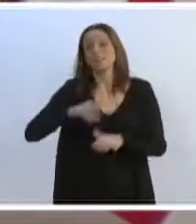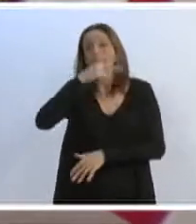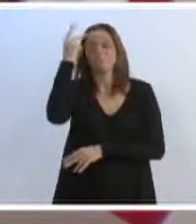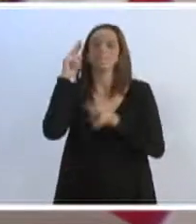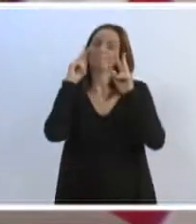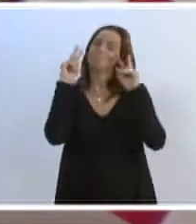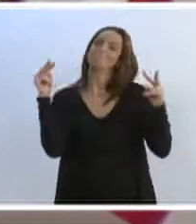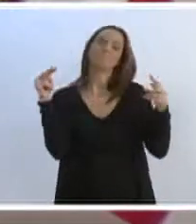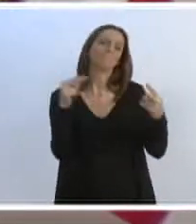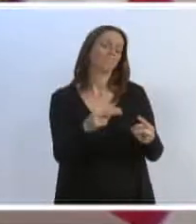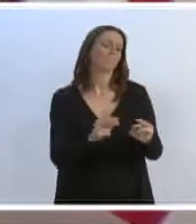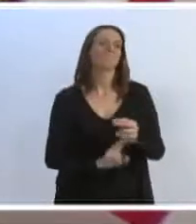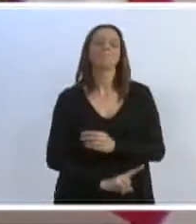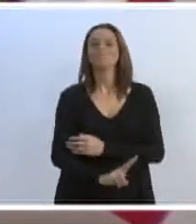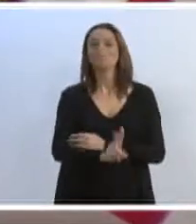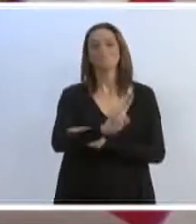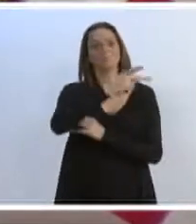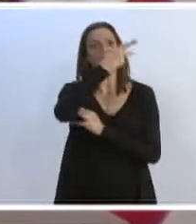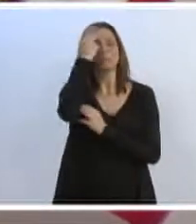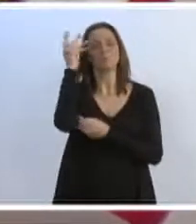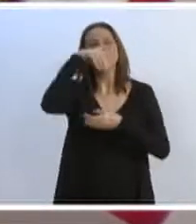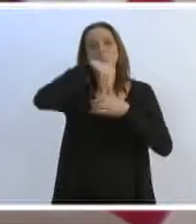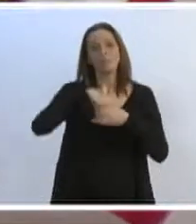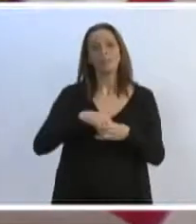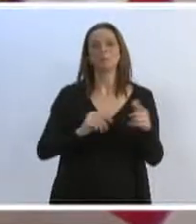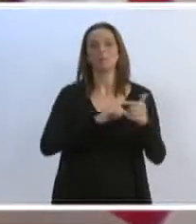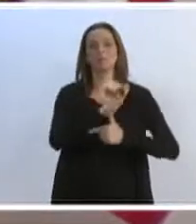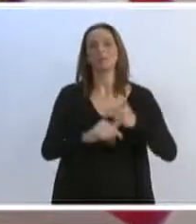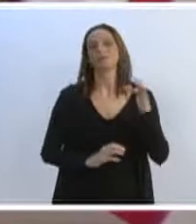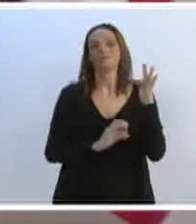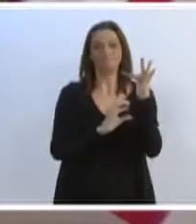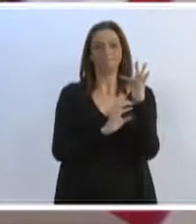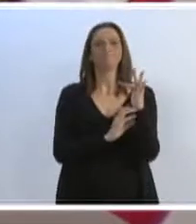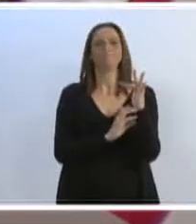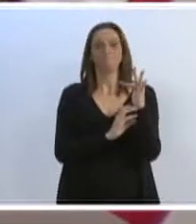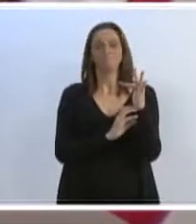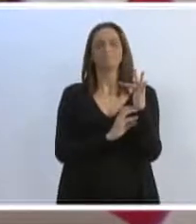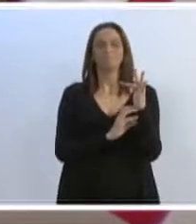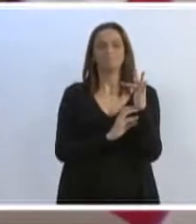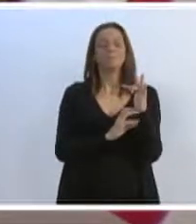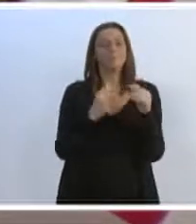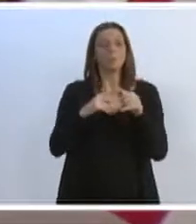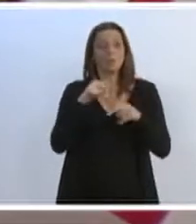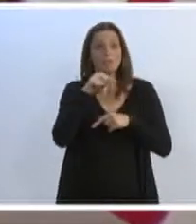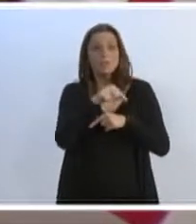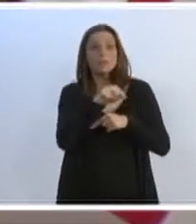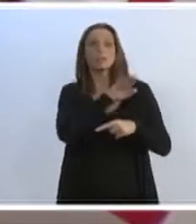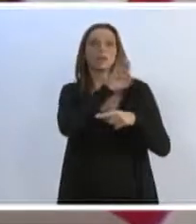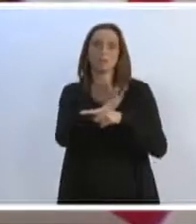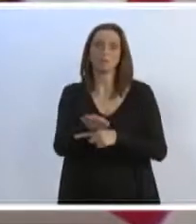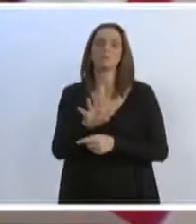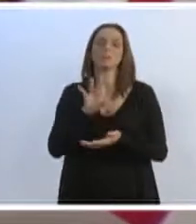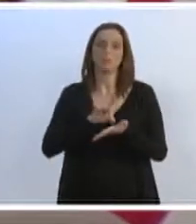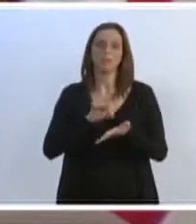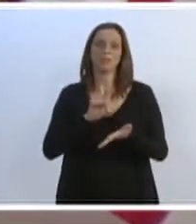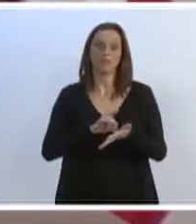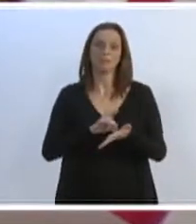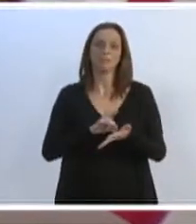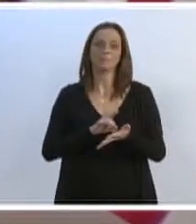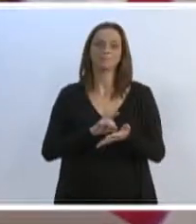Rodrigo Ramos, ainda outras grandes pessoas que presidiram essa instituição tão cara